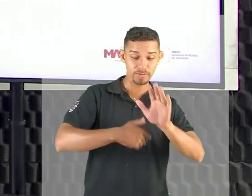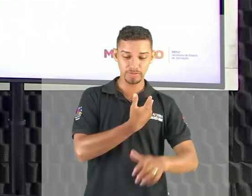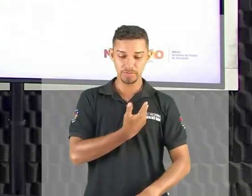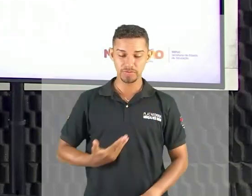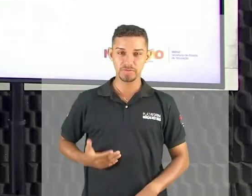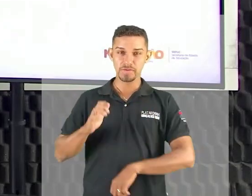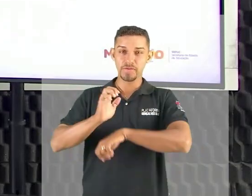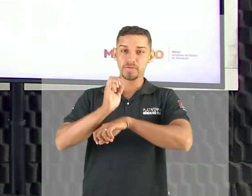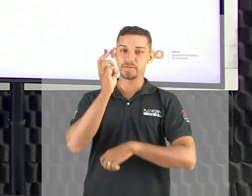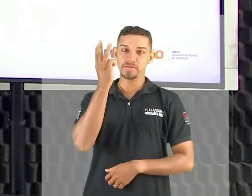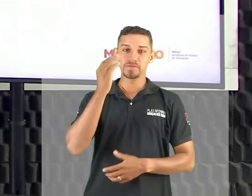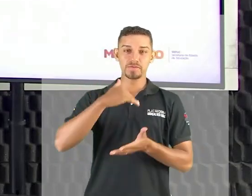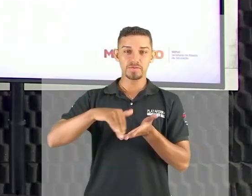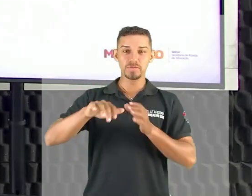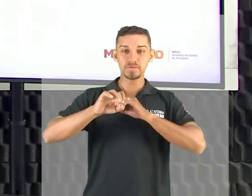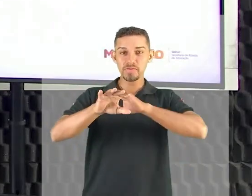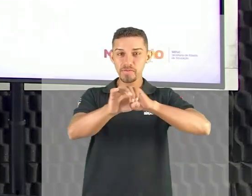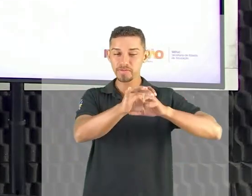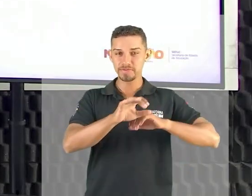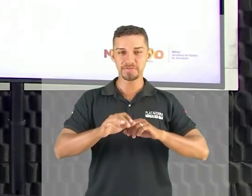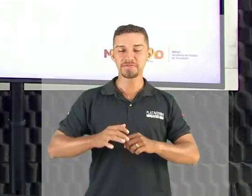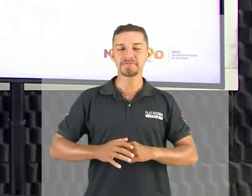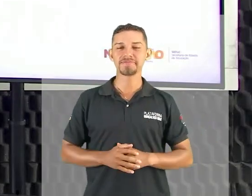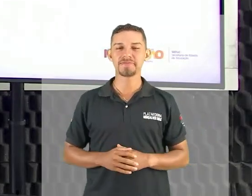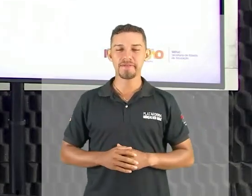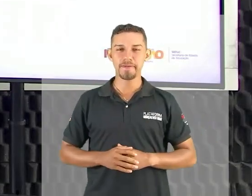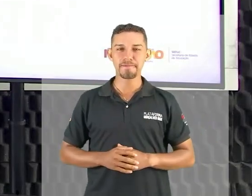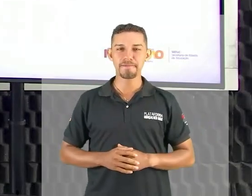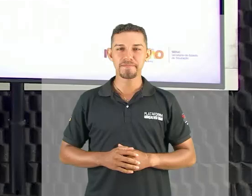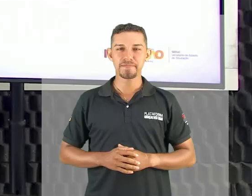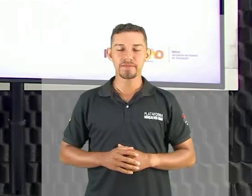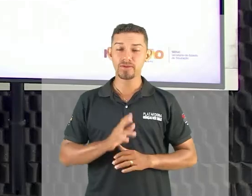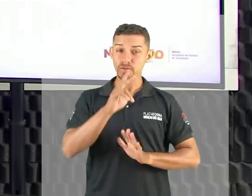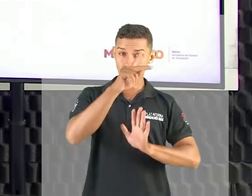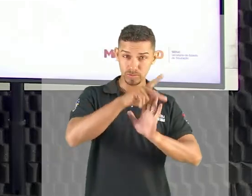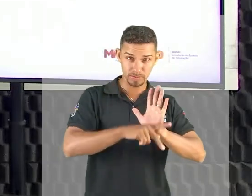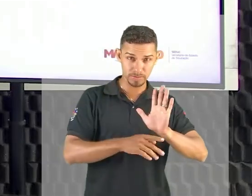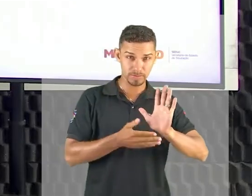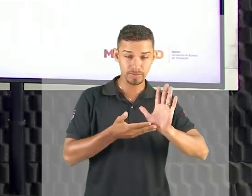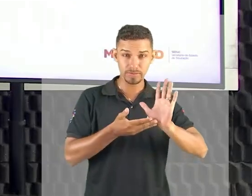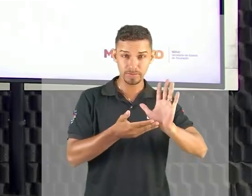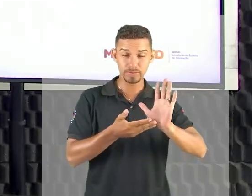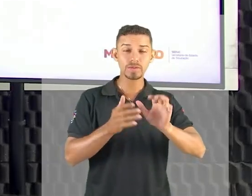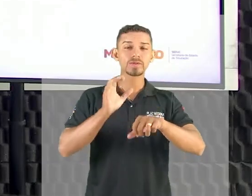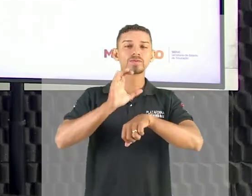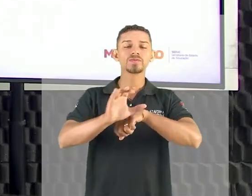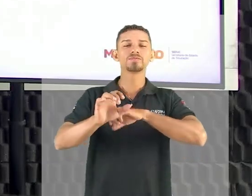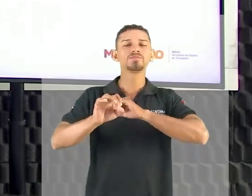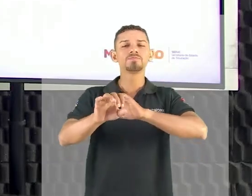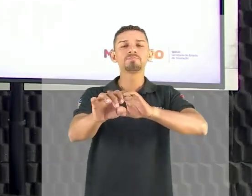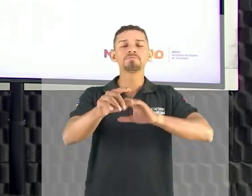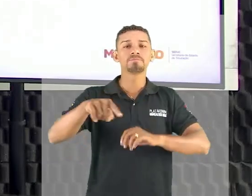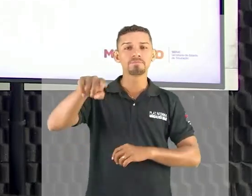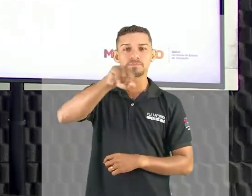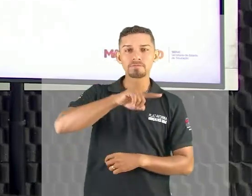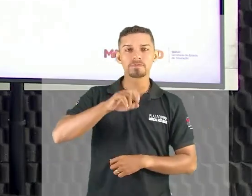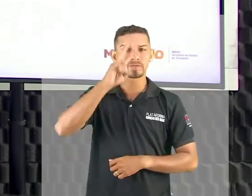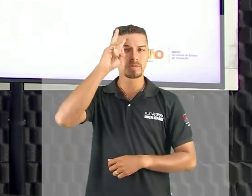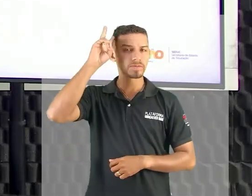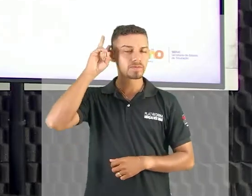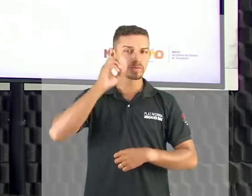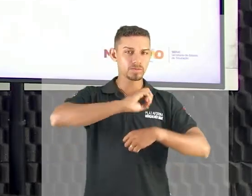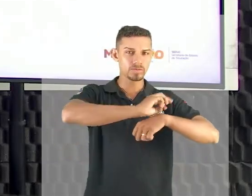Maranhão através da Secretaria Estadual de Educação projeto cursinho preparatório para os